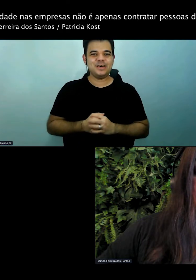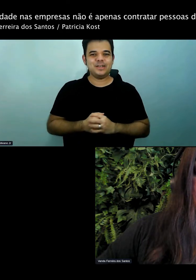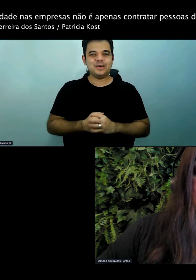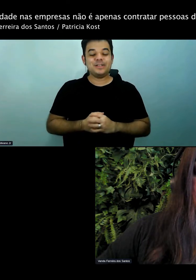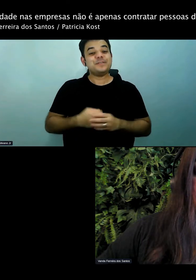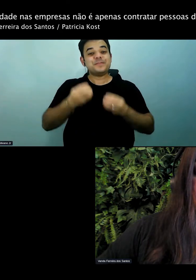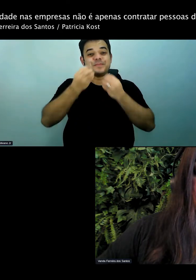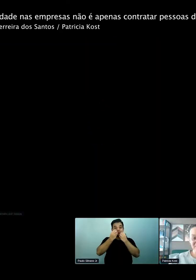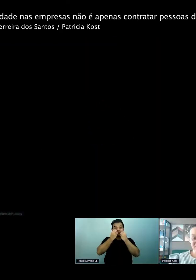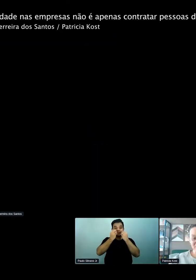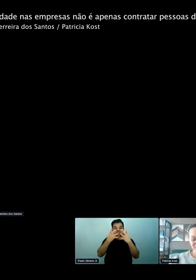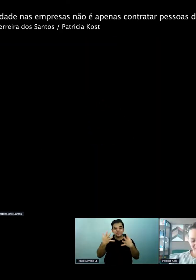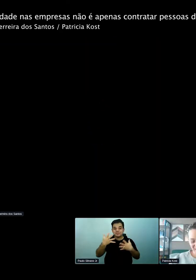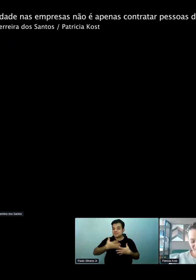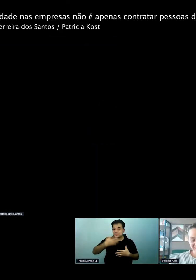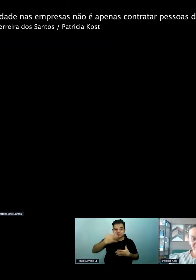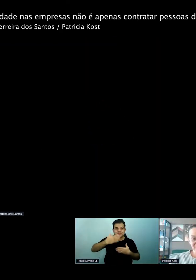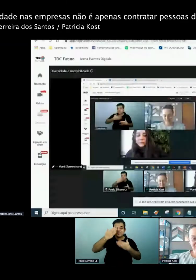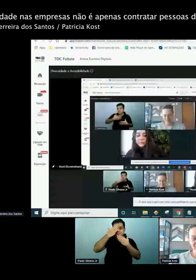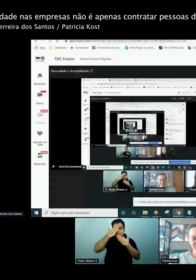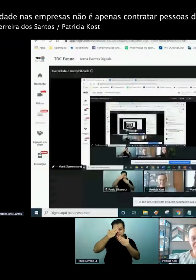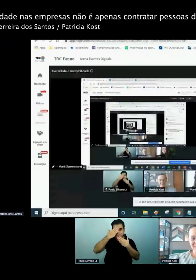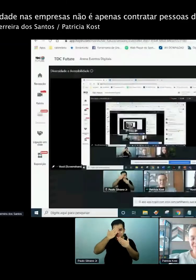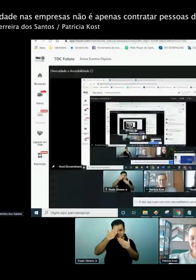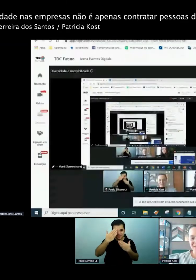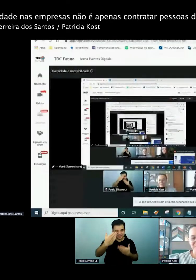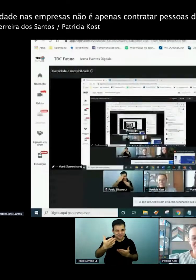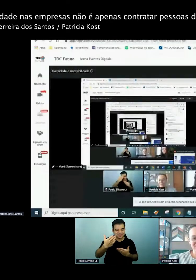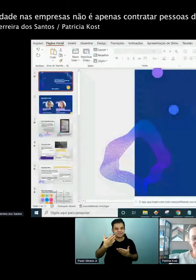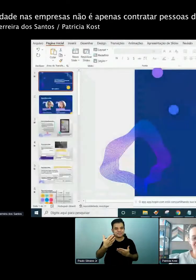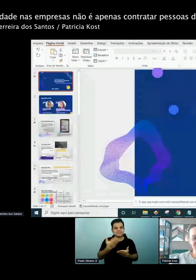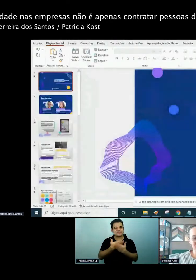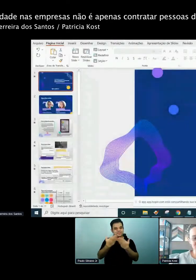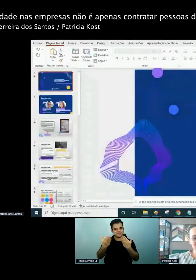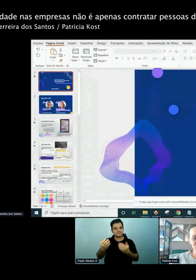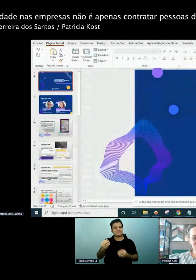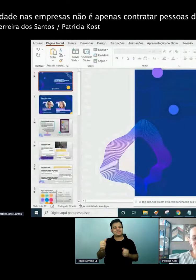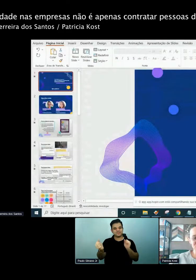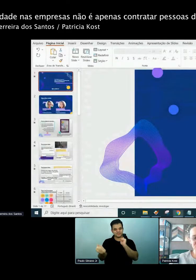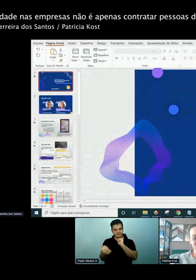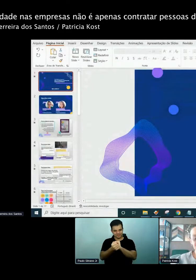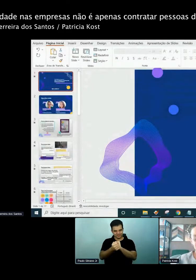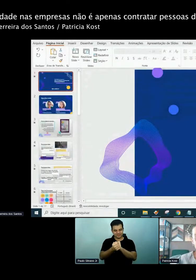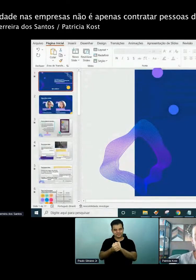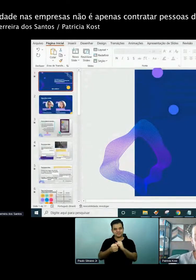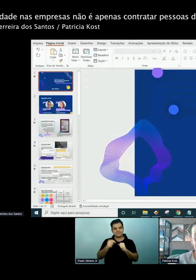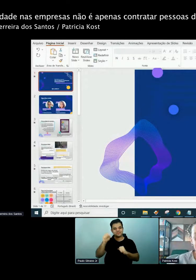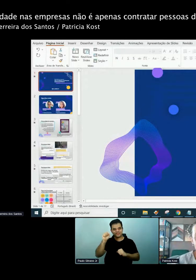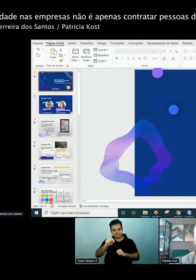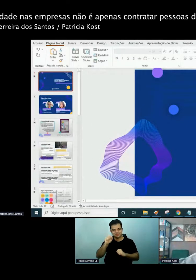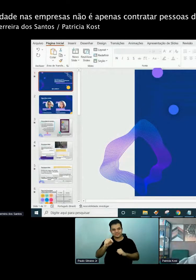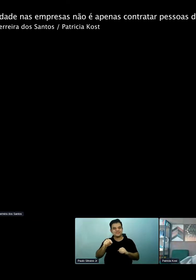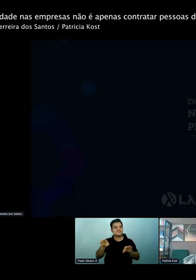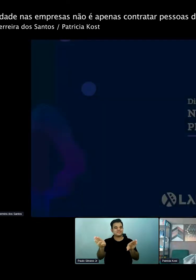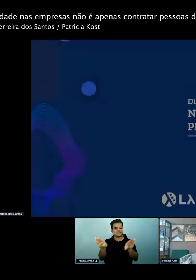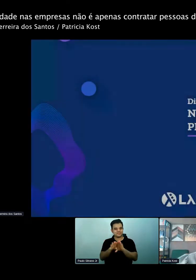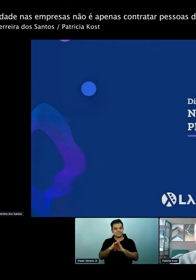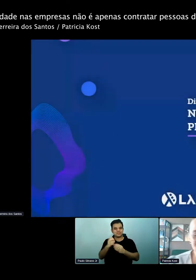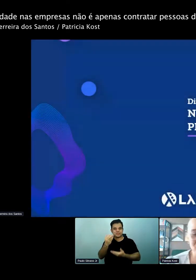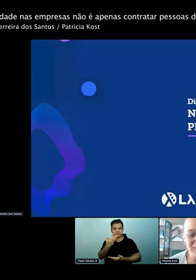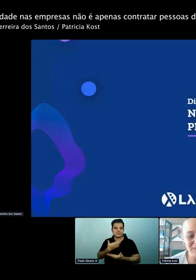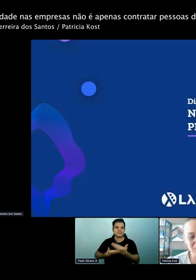Bom, pessoal, primeiramente, obrigada pela presença. O nosso objetivo hoje é